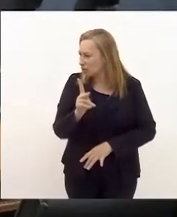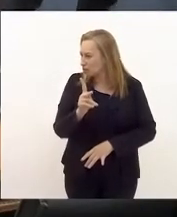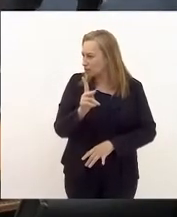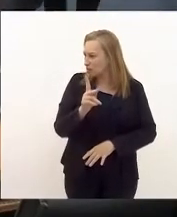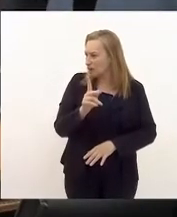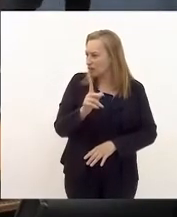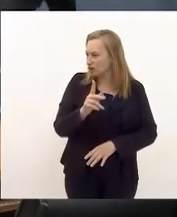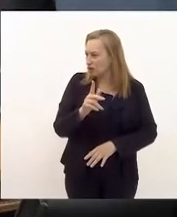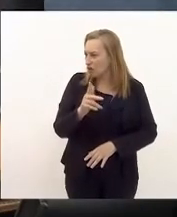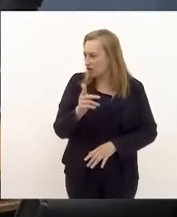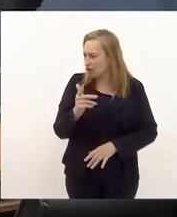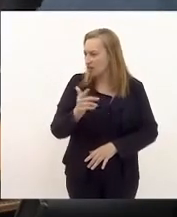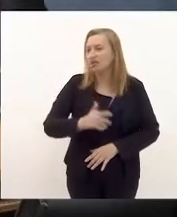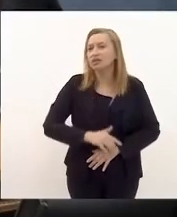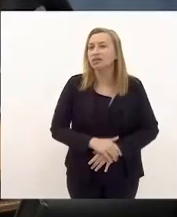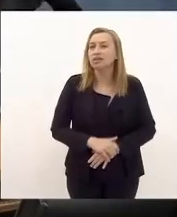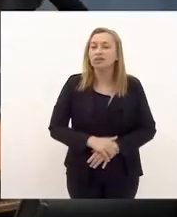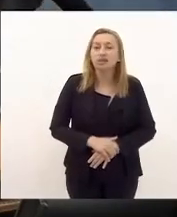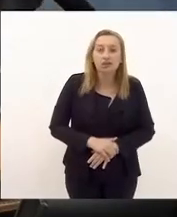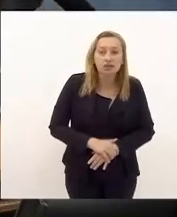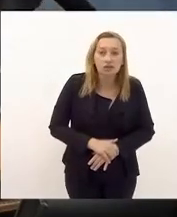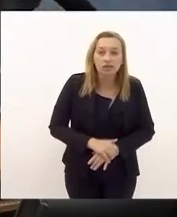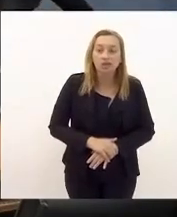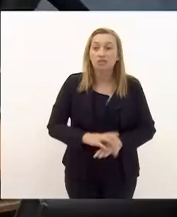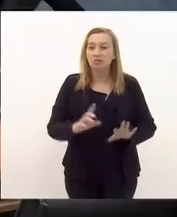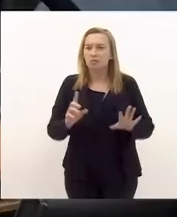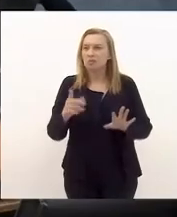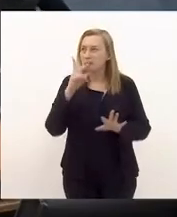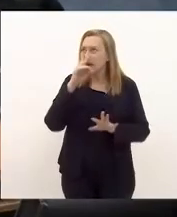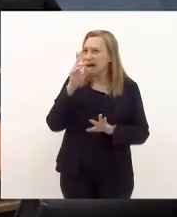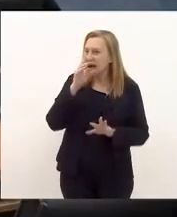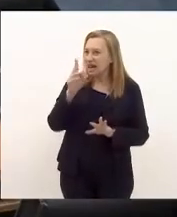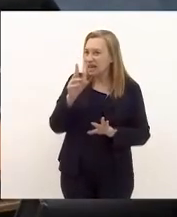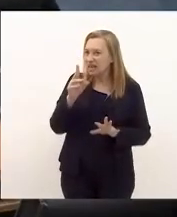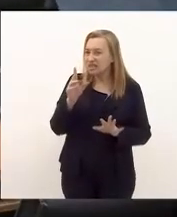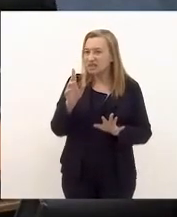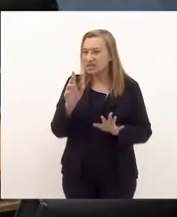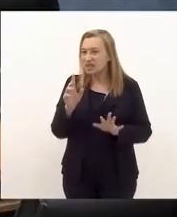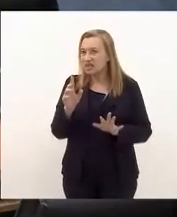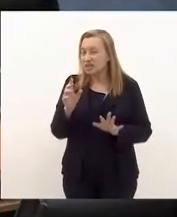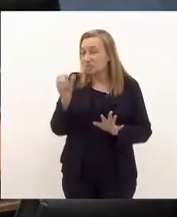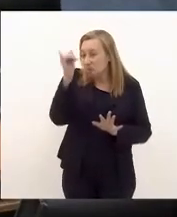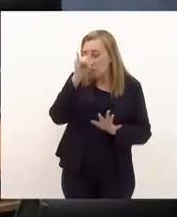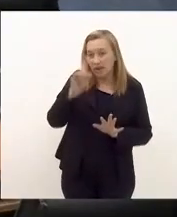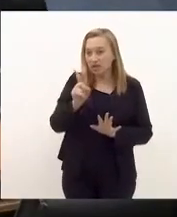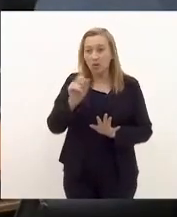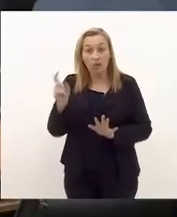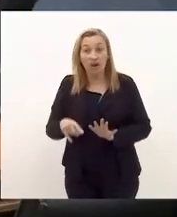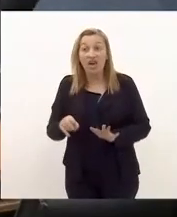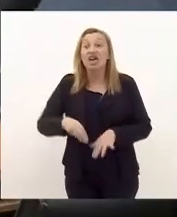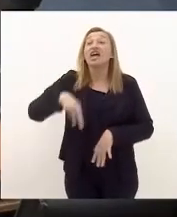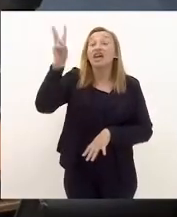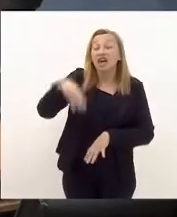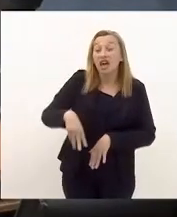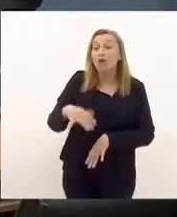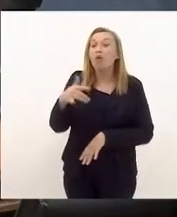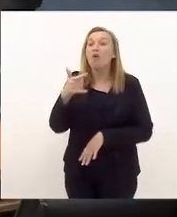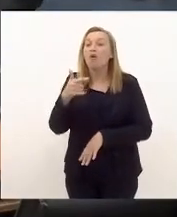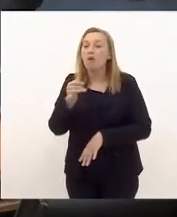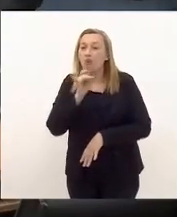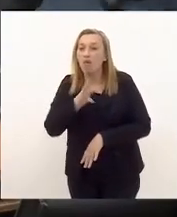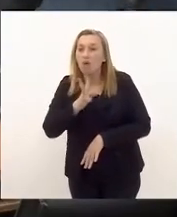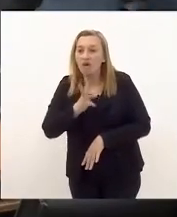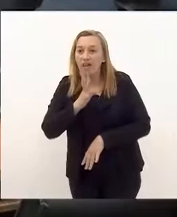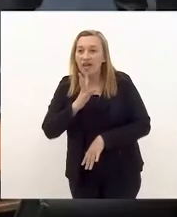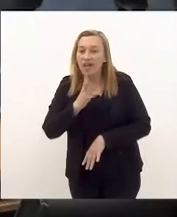Isso parece que é algo banal, mas não é. Quem conhece a repressão que existe, as